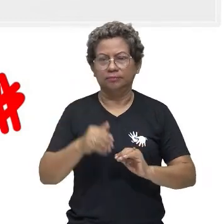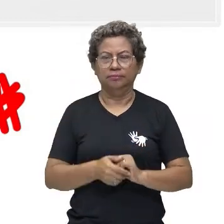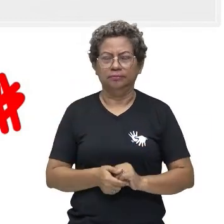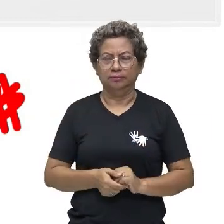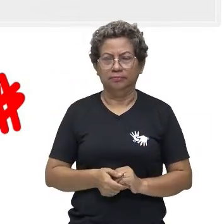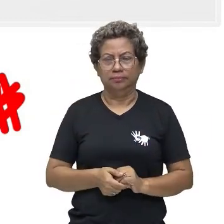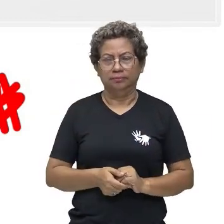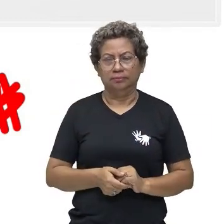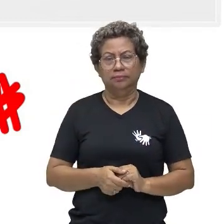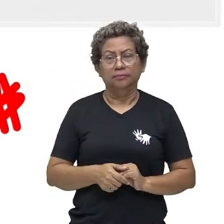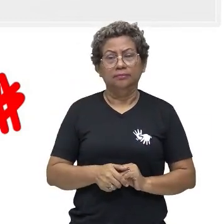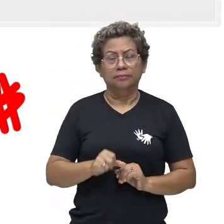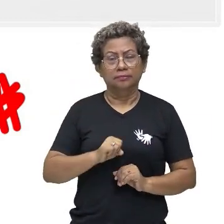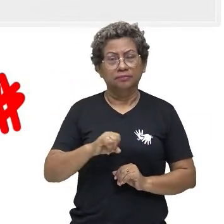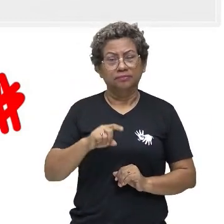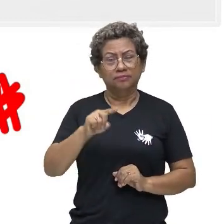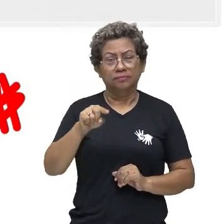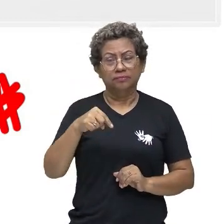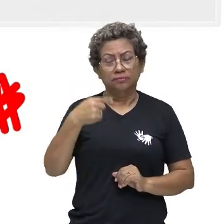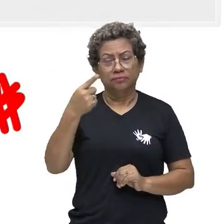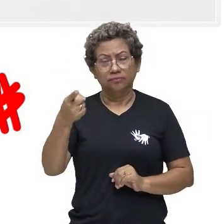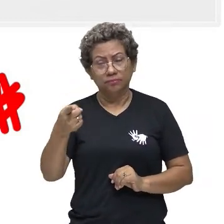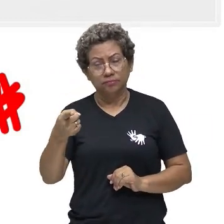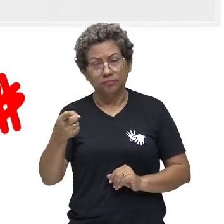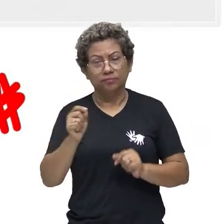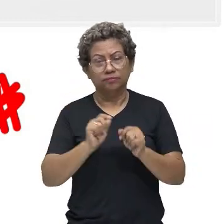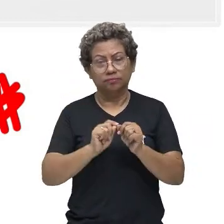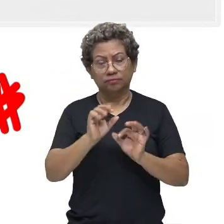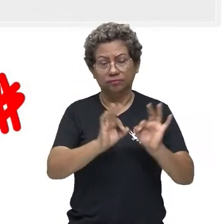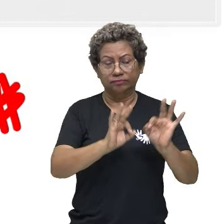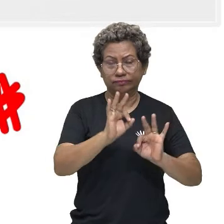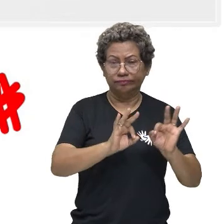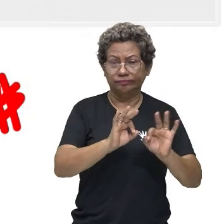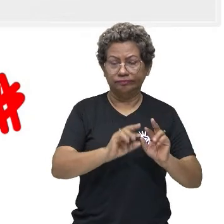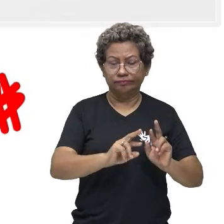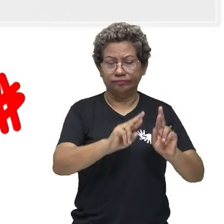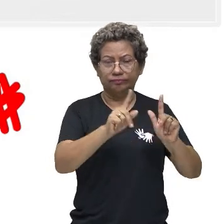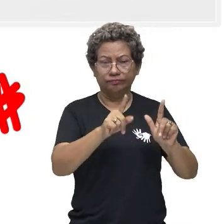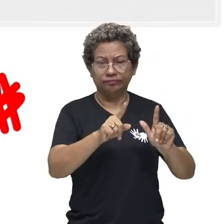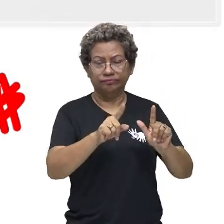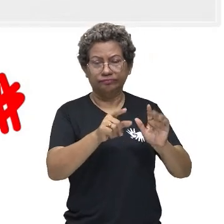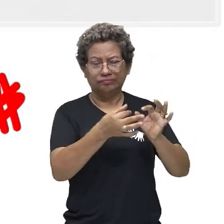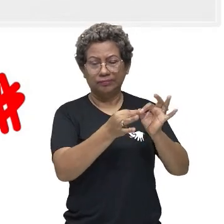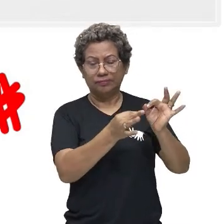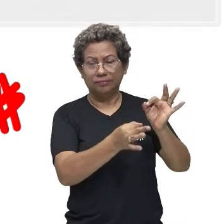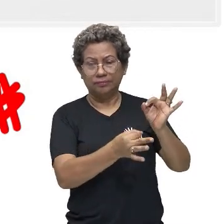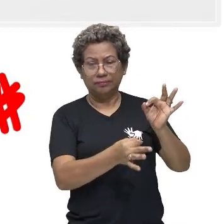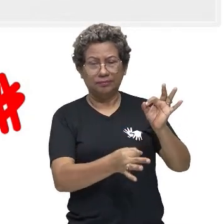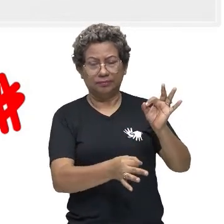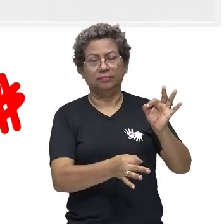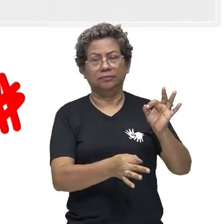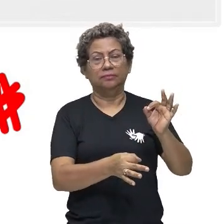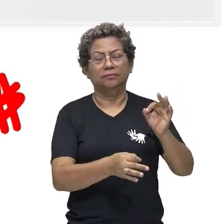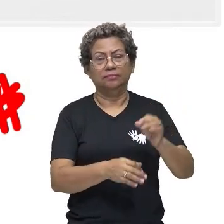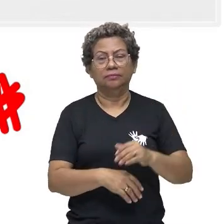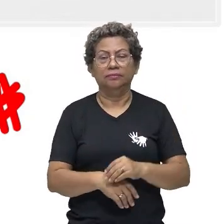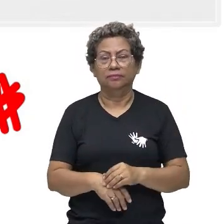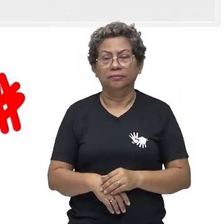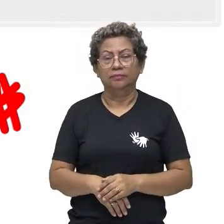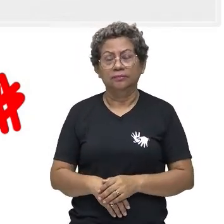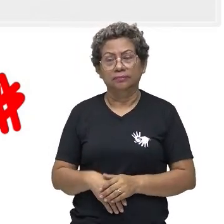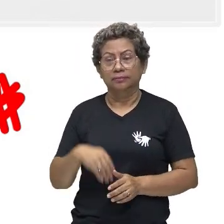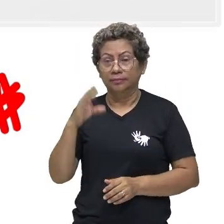prolongar o teu desenvolvimento, certo? Então, se nós estamos num desenvolvimento matemático, no qual a gente observa que existe a possibilidade